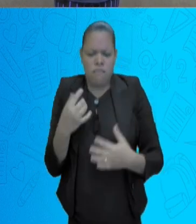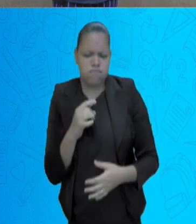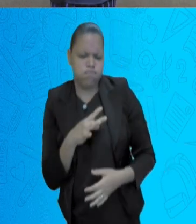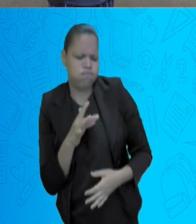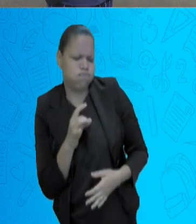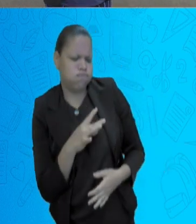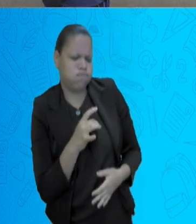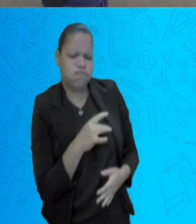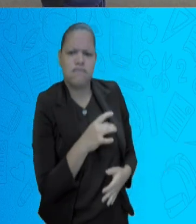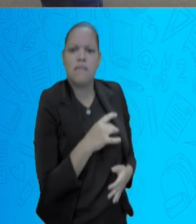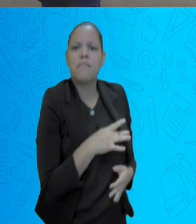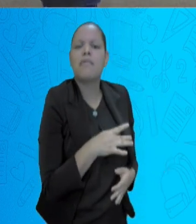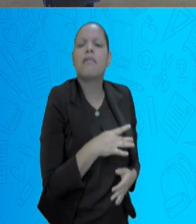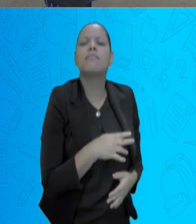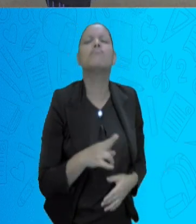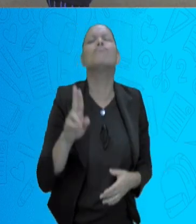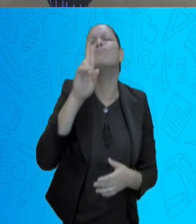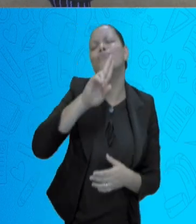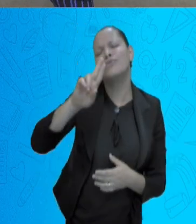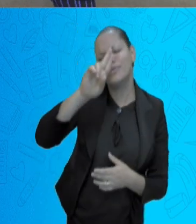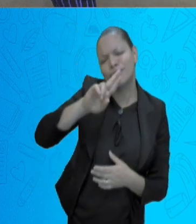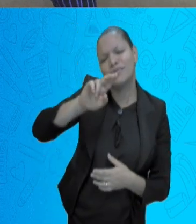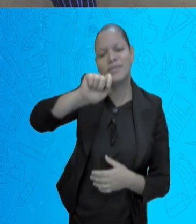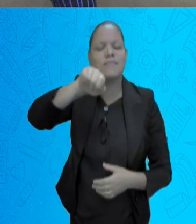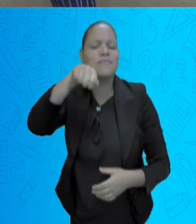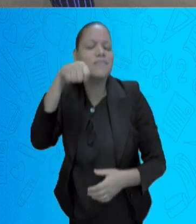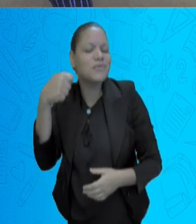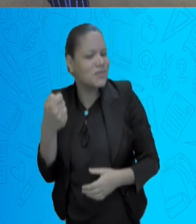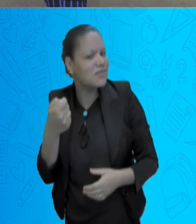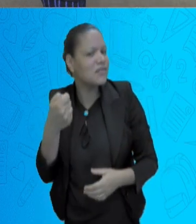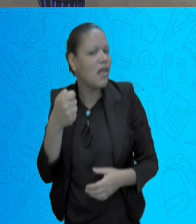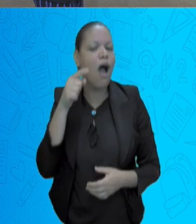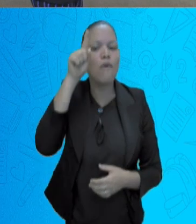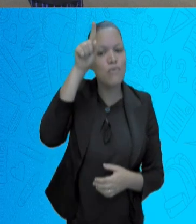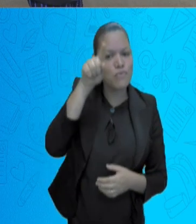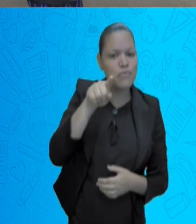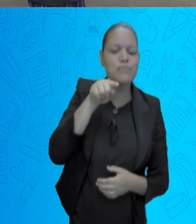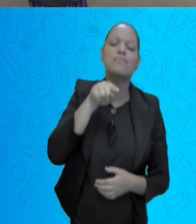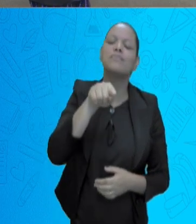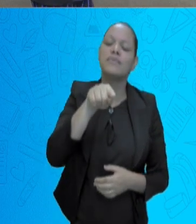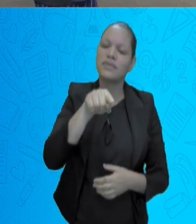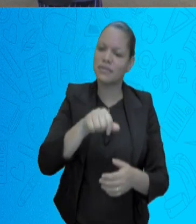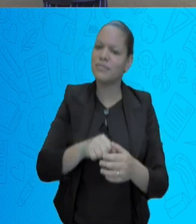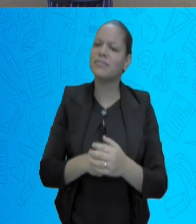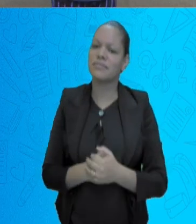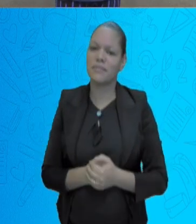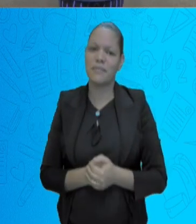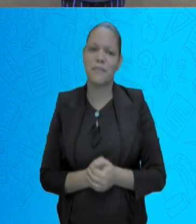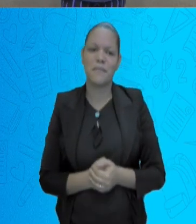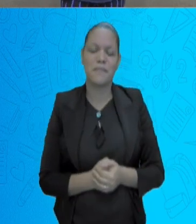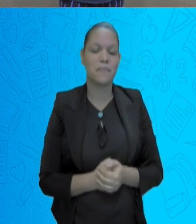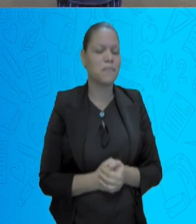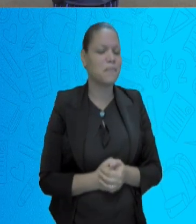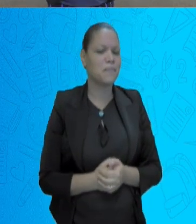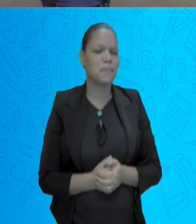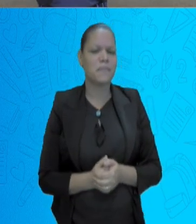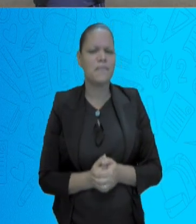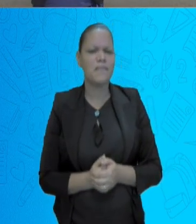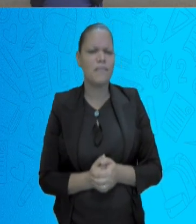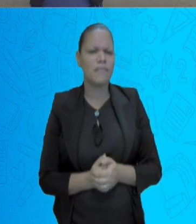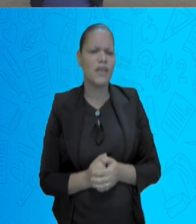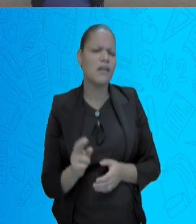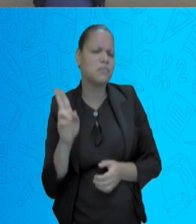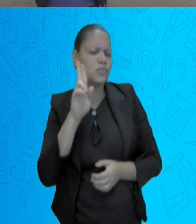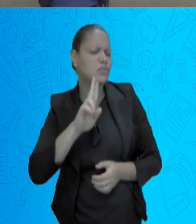de exclamação. E é isso que nós vamos usar aqui. A letra A. Quando eu falo assim, ó,